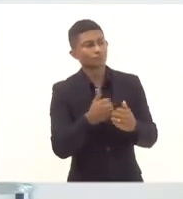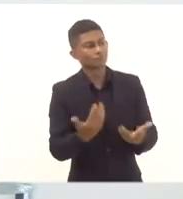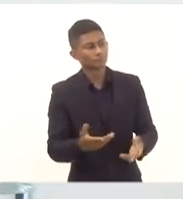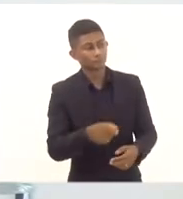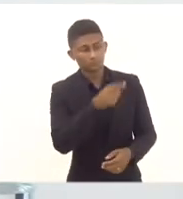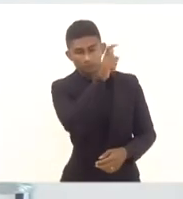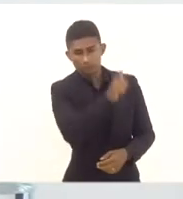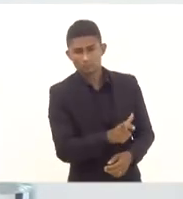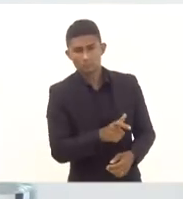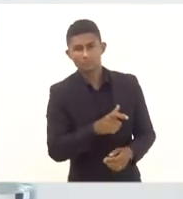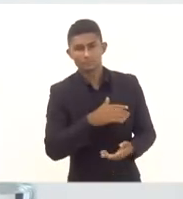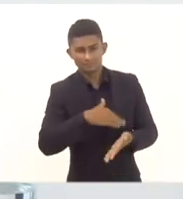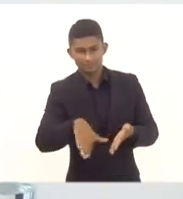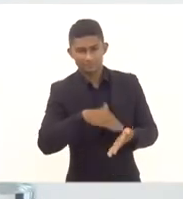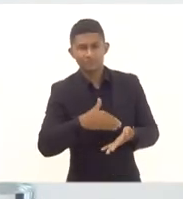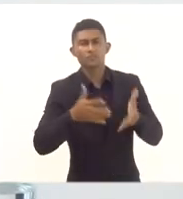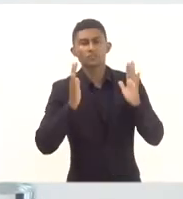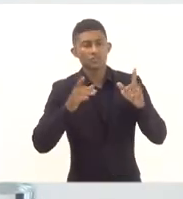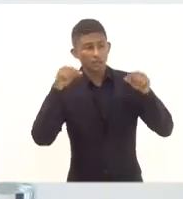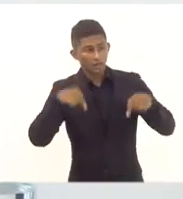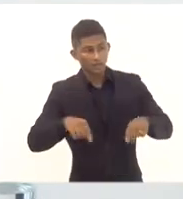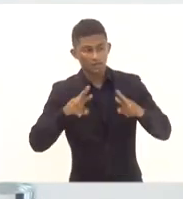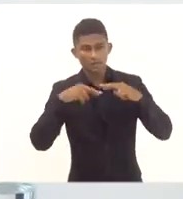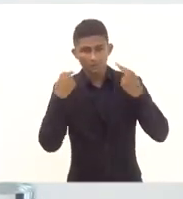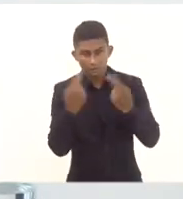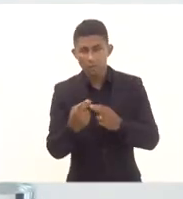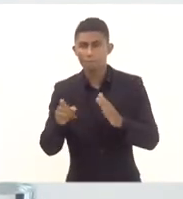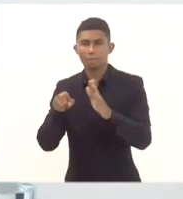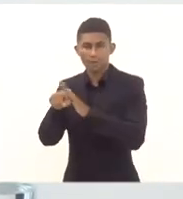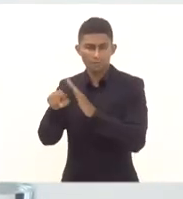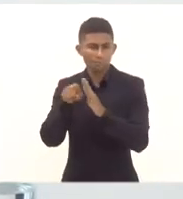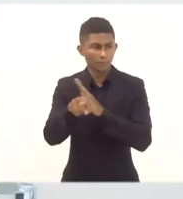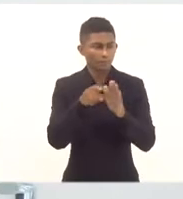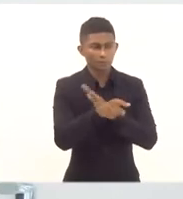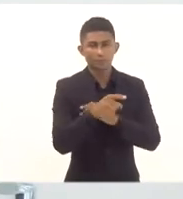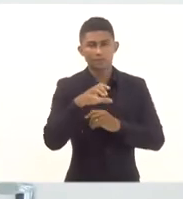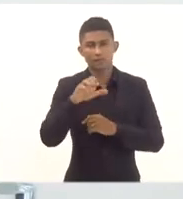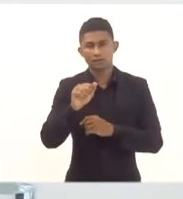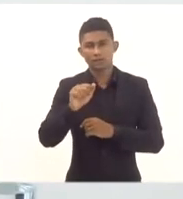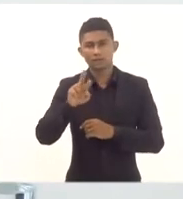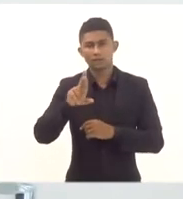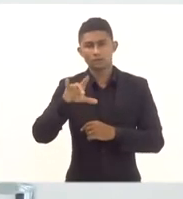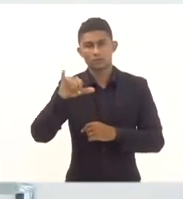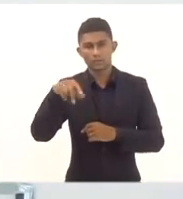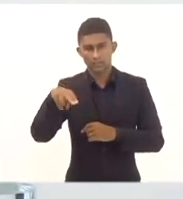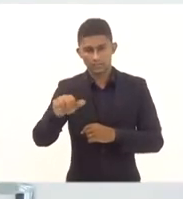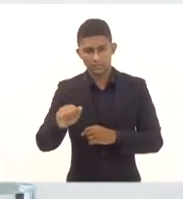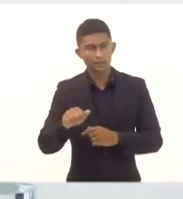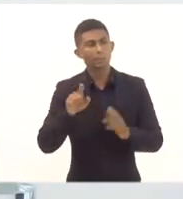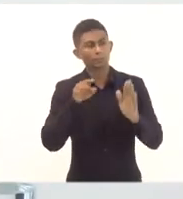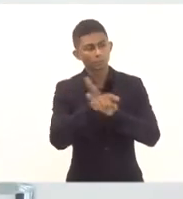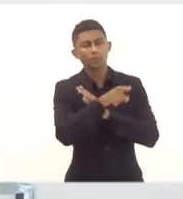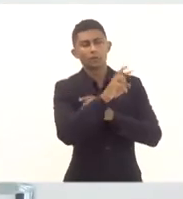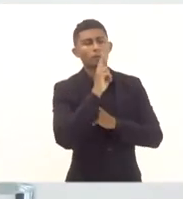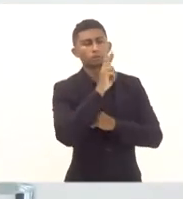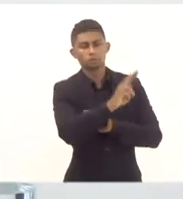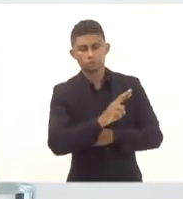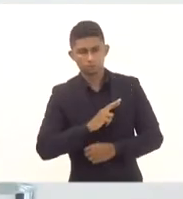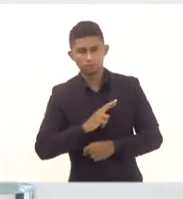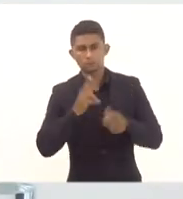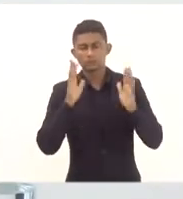já fizemos aqui algumas perguntas a senhora Carolina que pode nos responder e disponibilizou inclusive